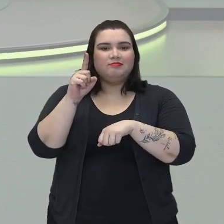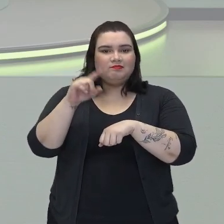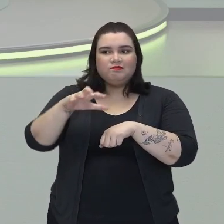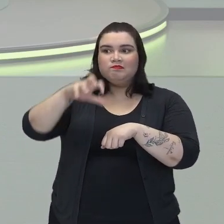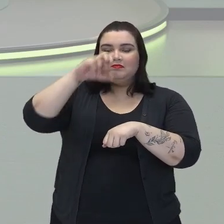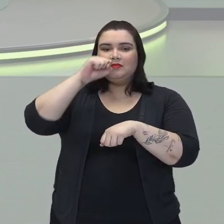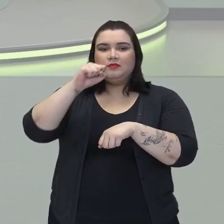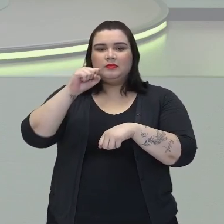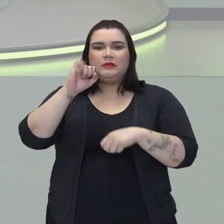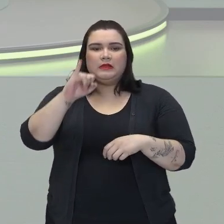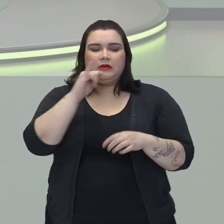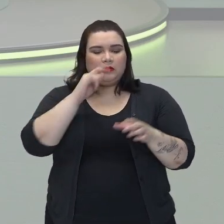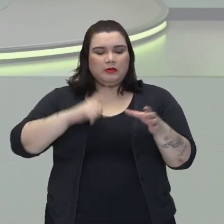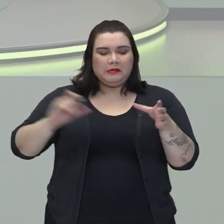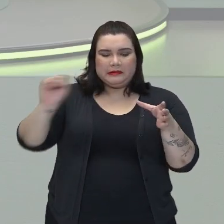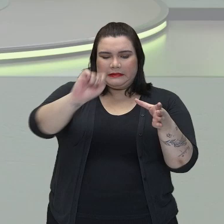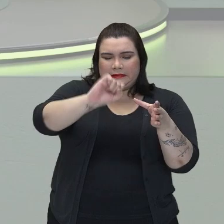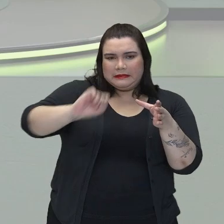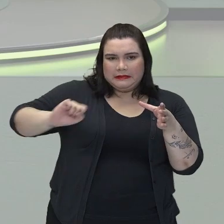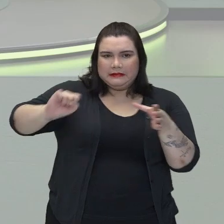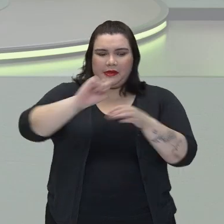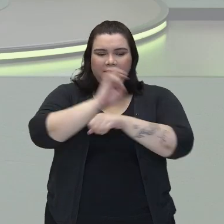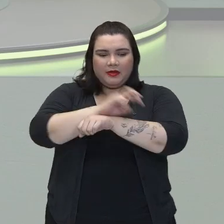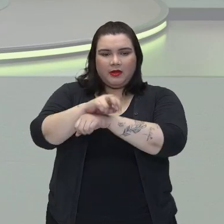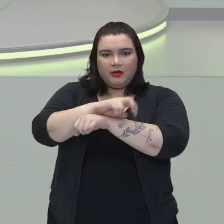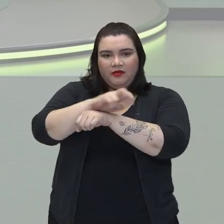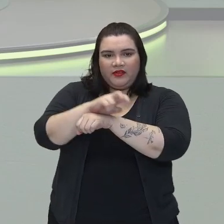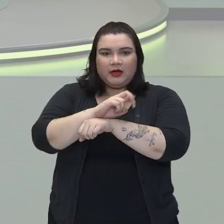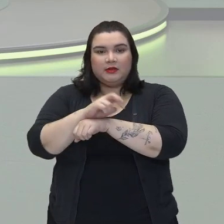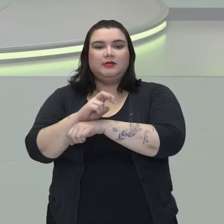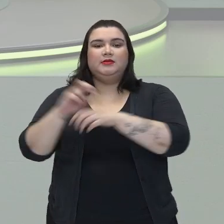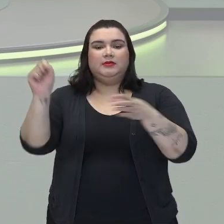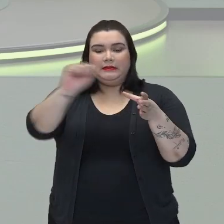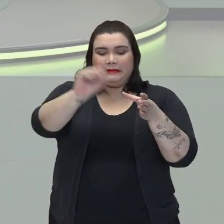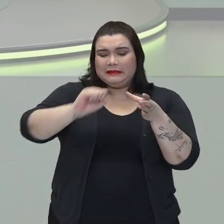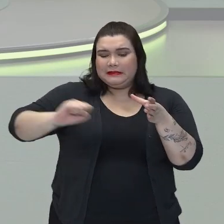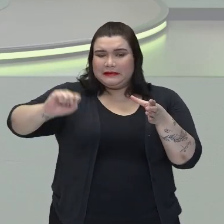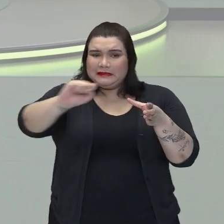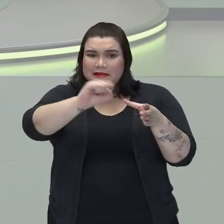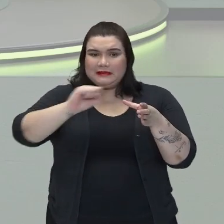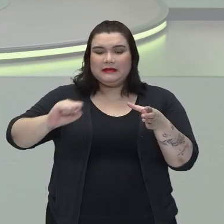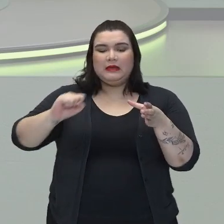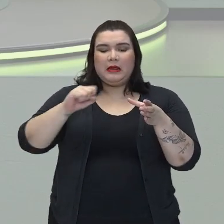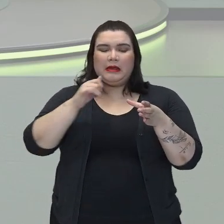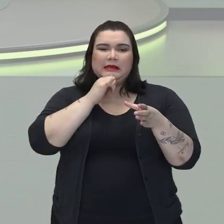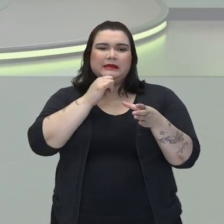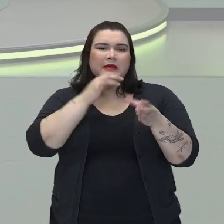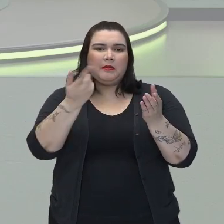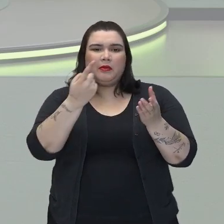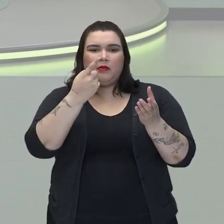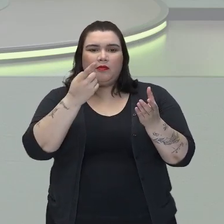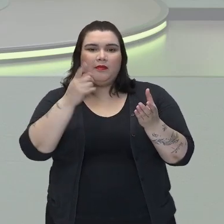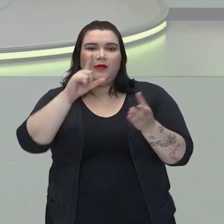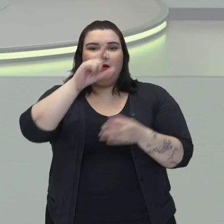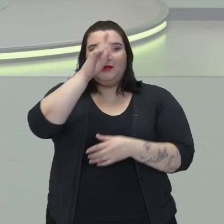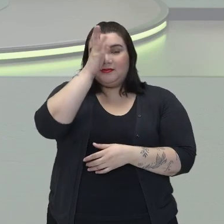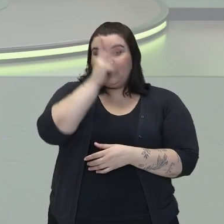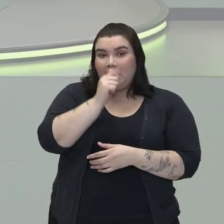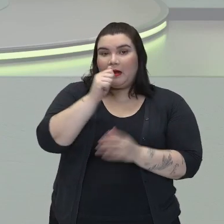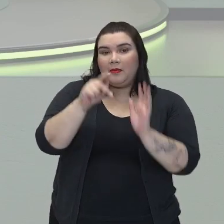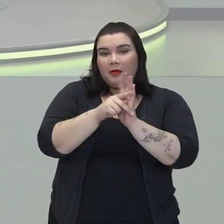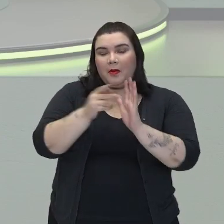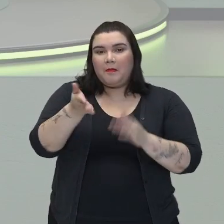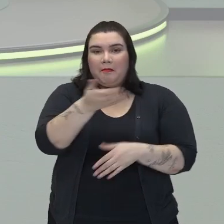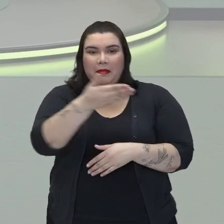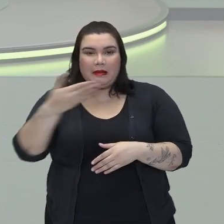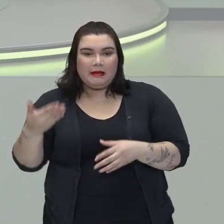você coloca bastante vinagre ali na comida para neutralizar outros cheiros, né, por exemplo, do frango, do peixe,